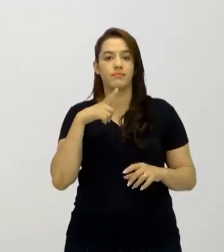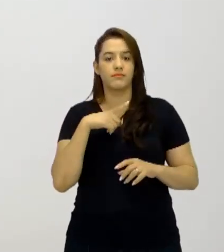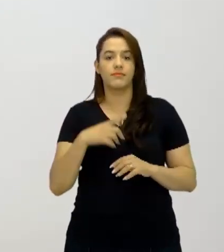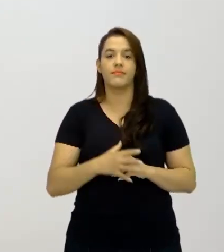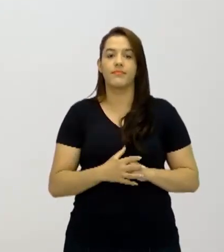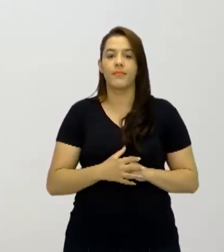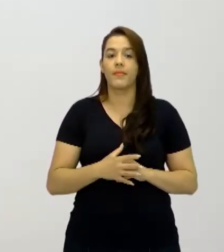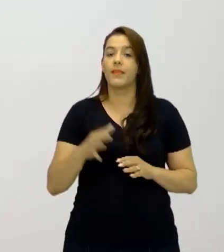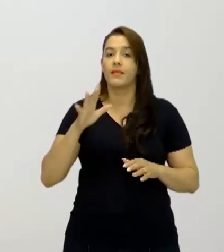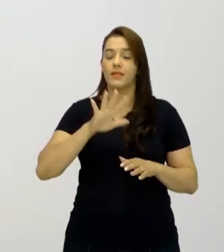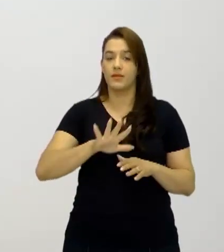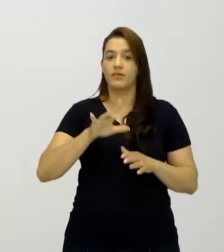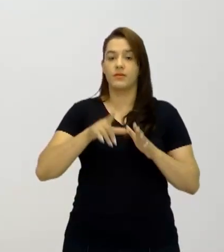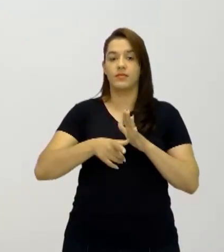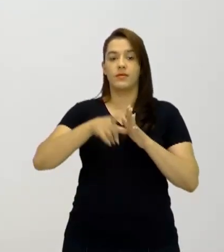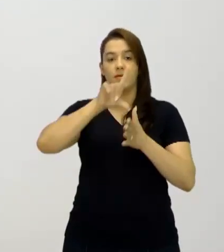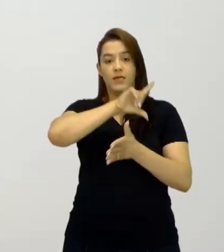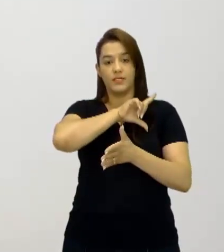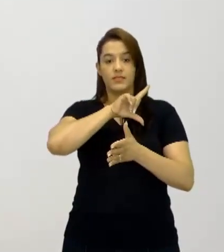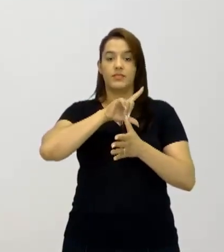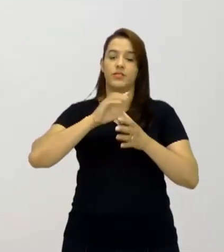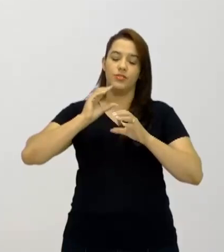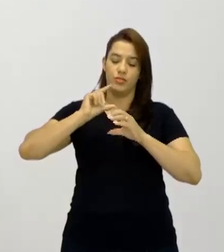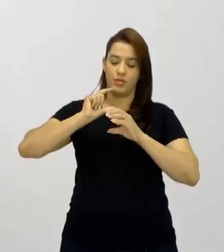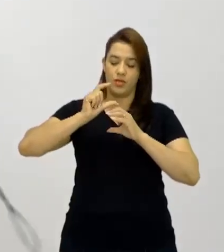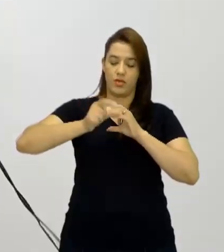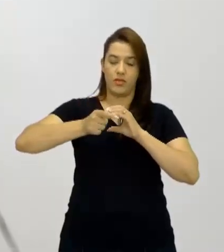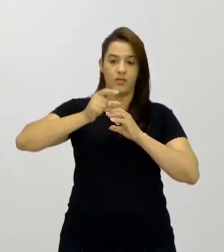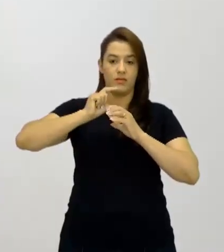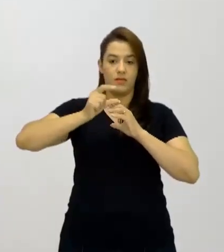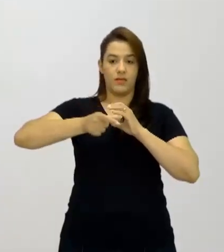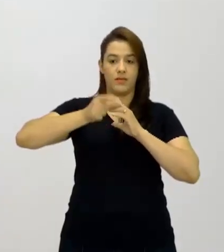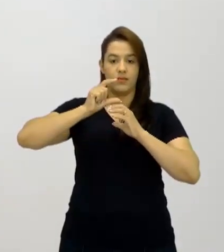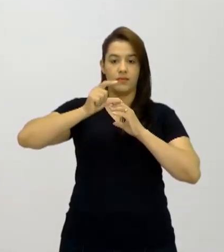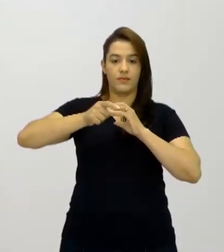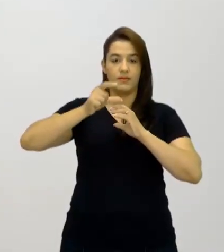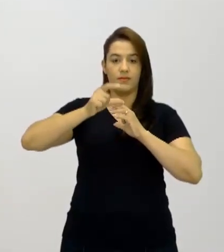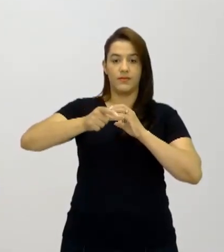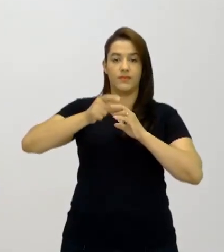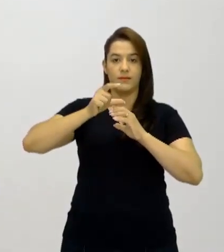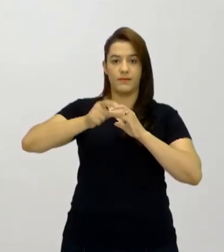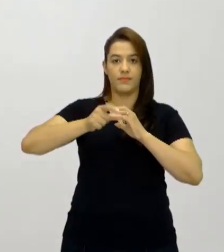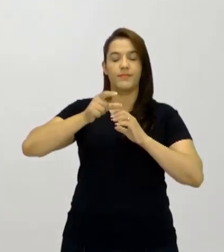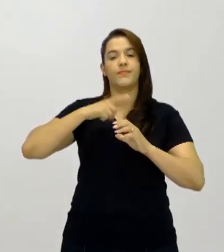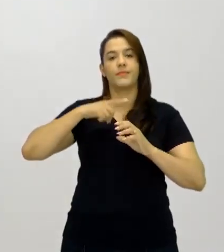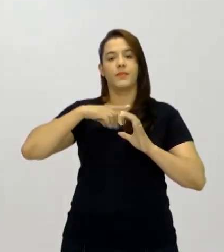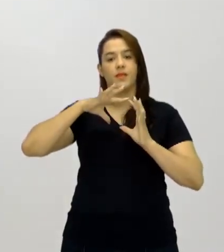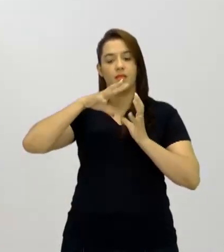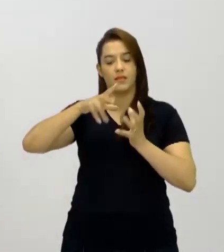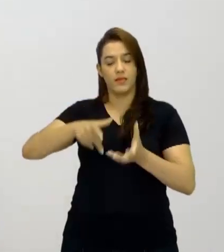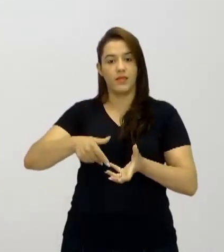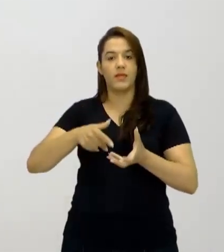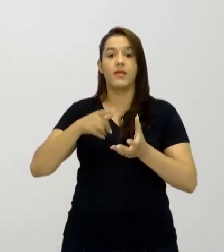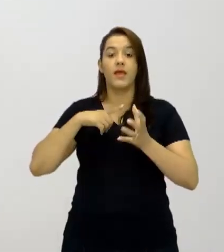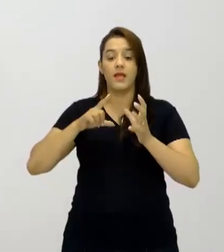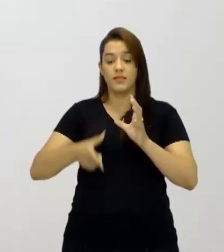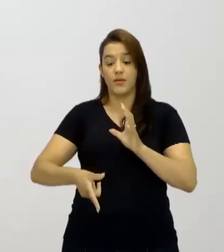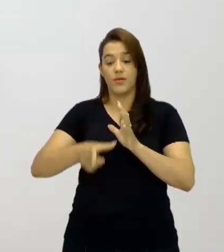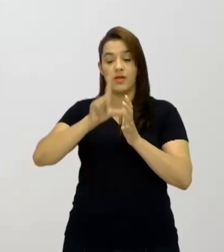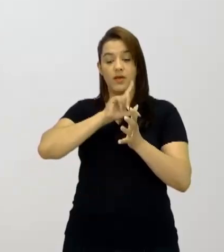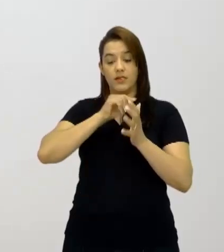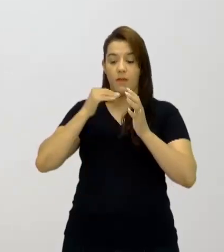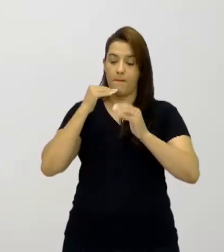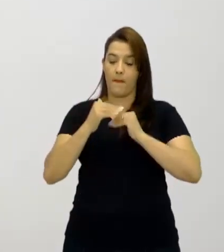há antes da gente chegar aqui na crosta, antes da gente chegar na superfície da Terra, é um material que não